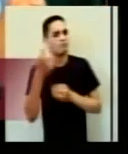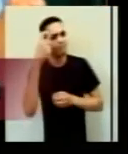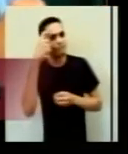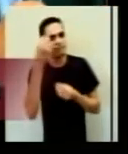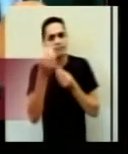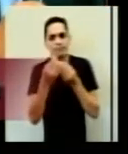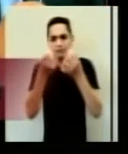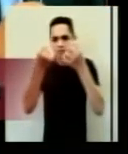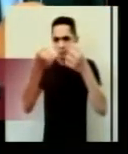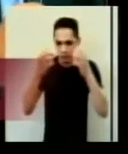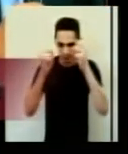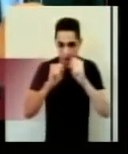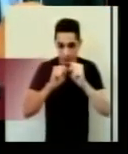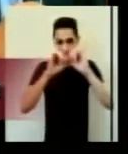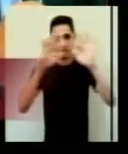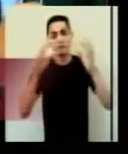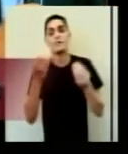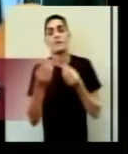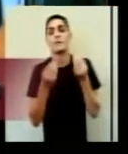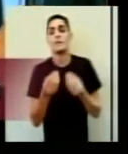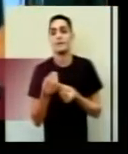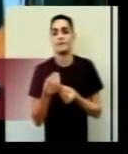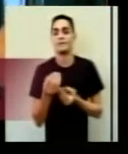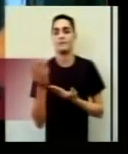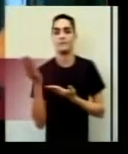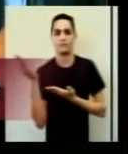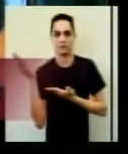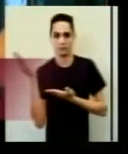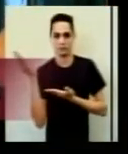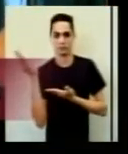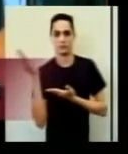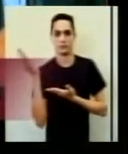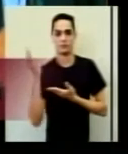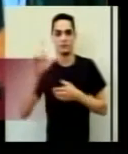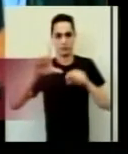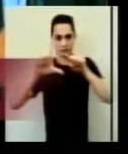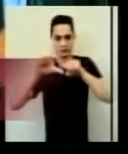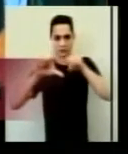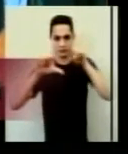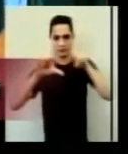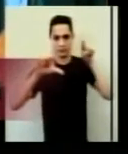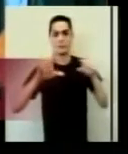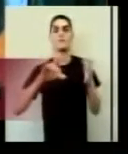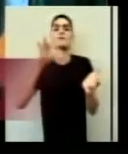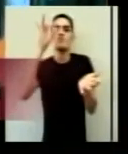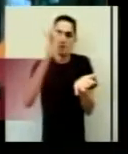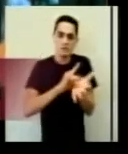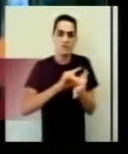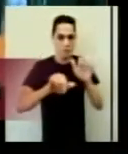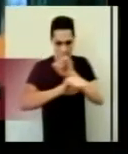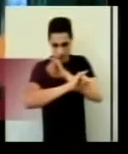Bom, pessoal, agora eu vou tentar explicar para vocês qual o raciocínio que a gente usa